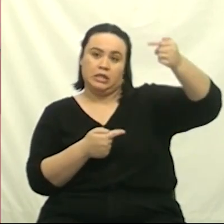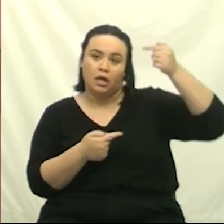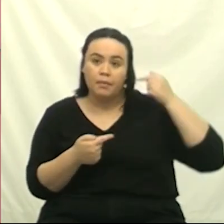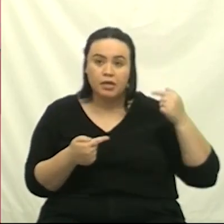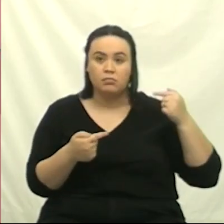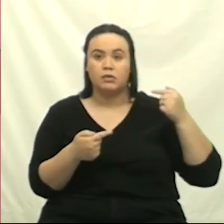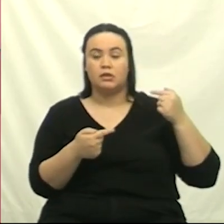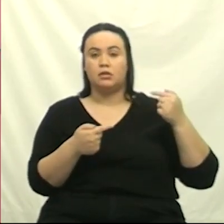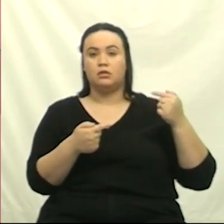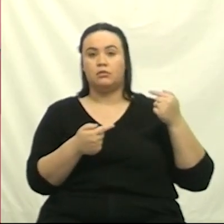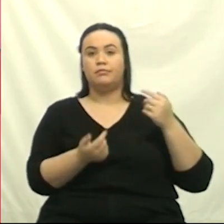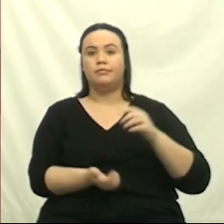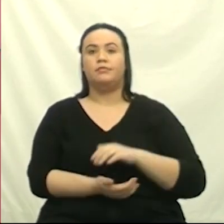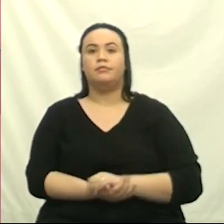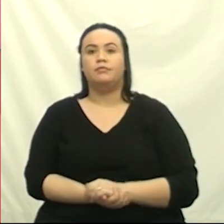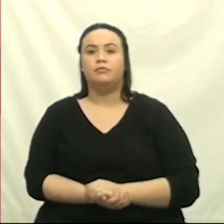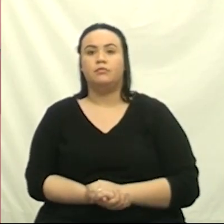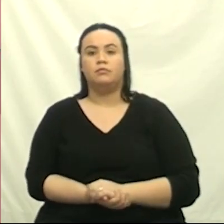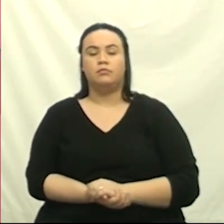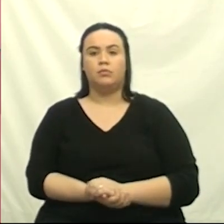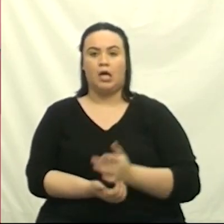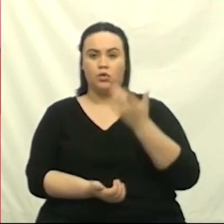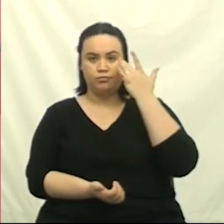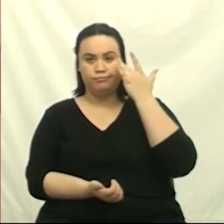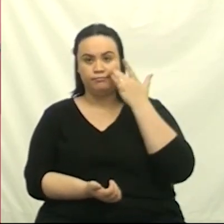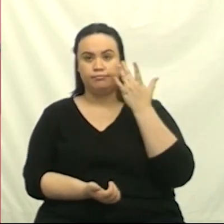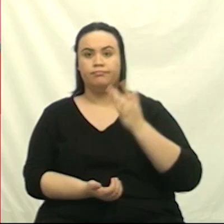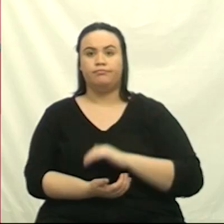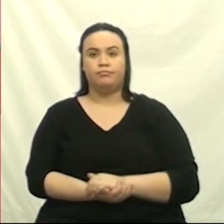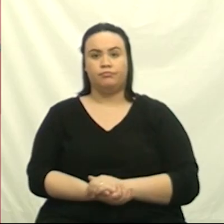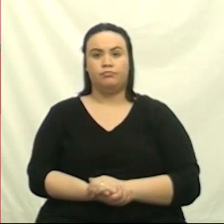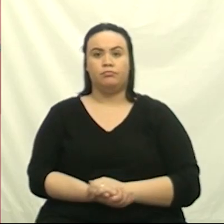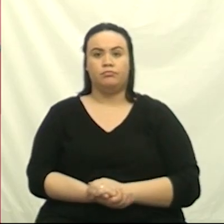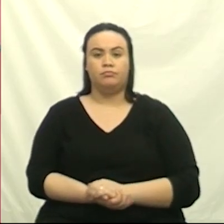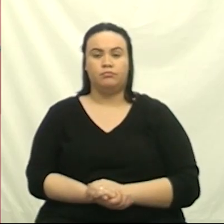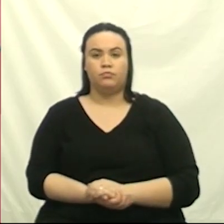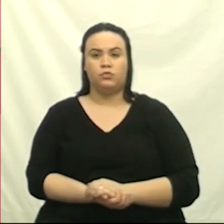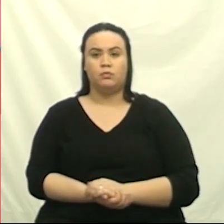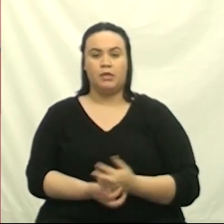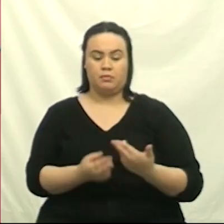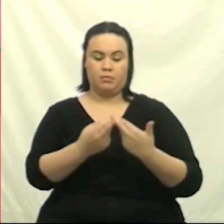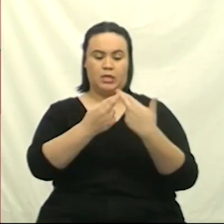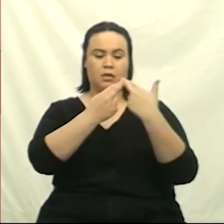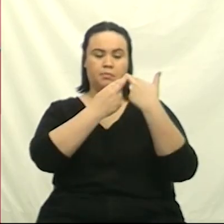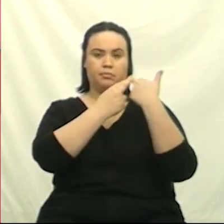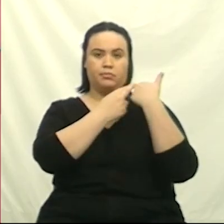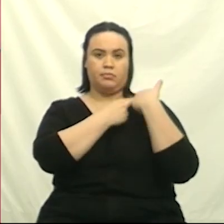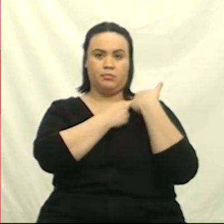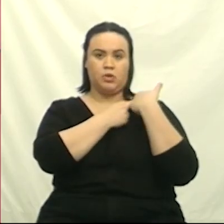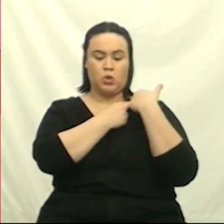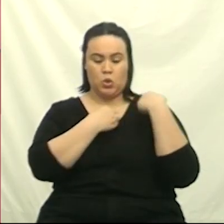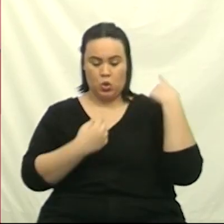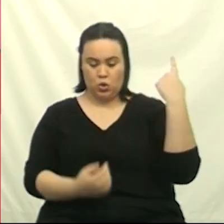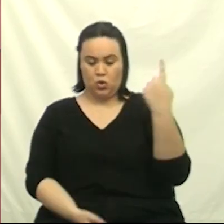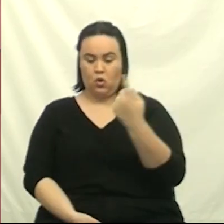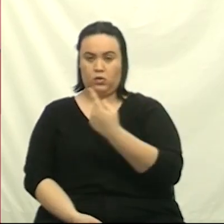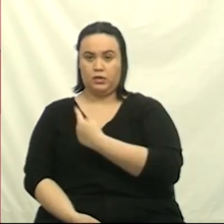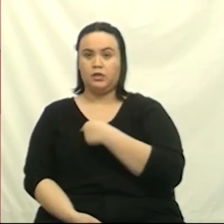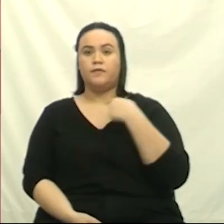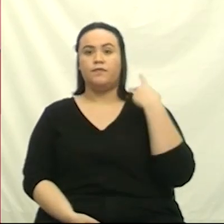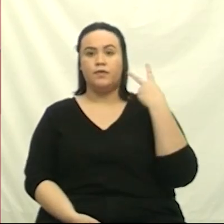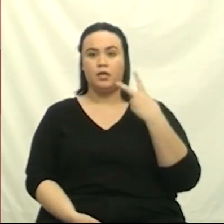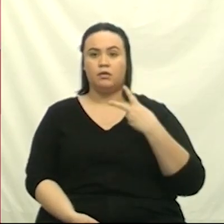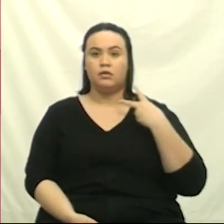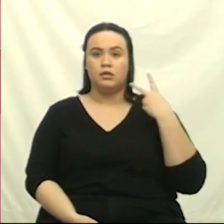e acho que daqui em diante será de uma responsabilidade talvez nossa certamente de tentar